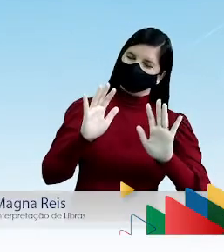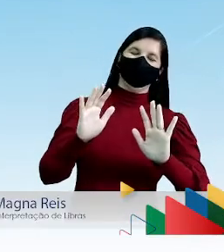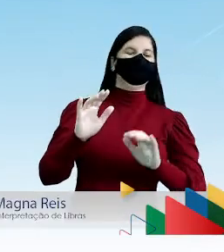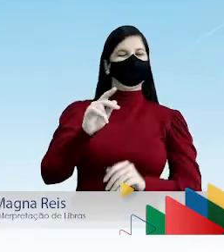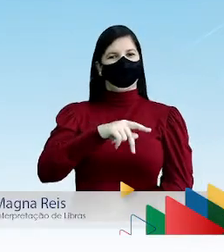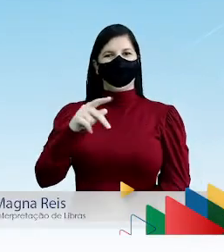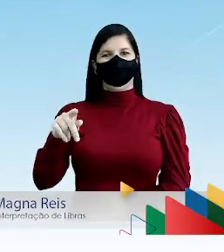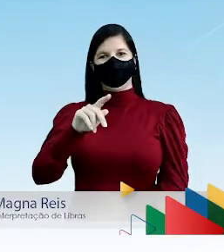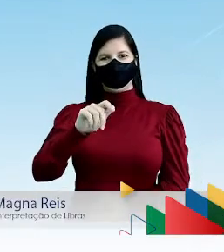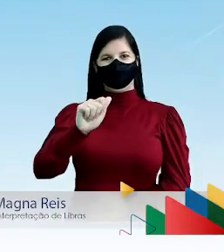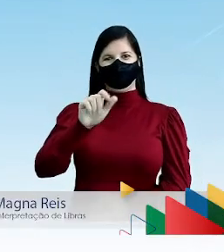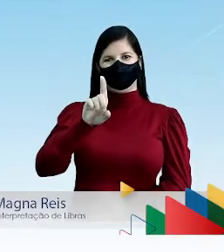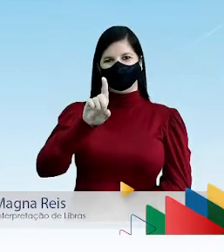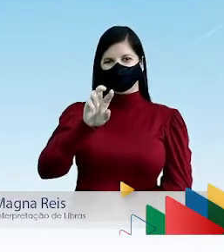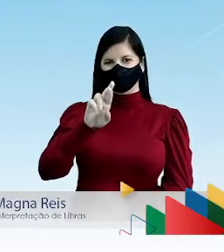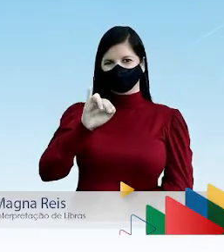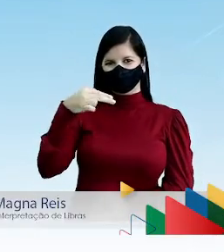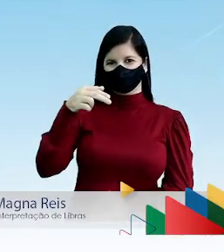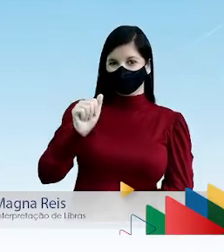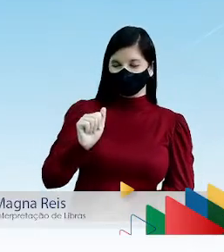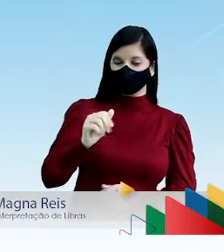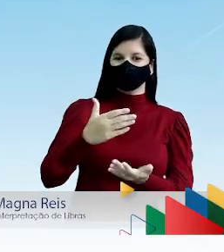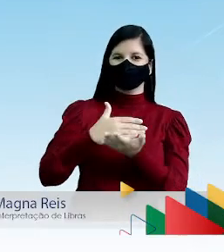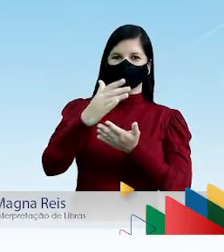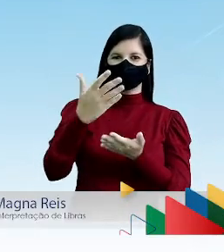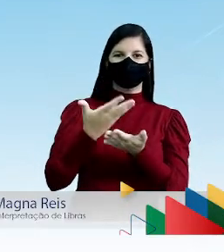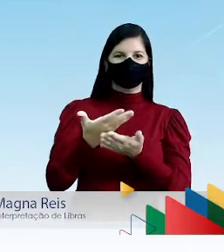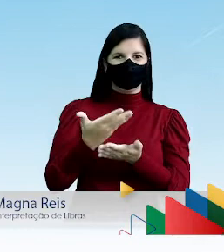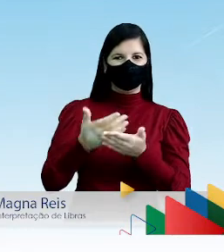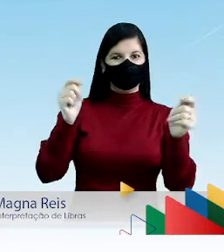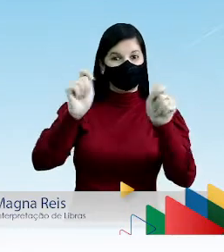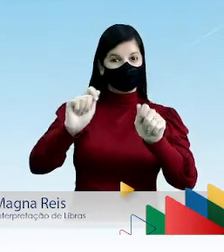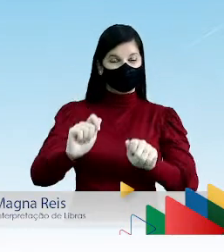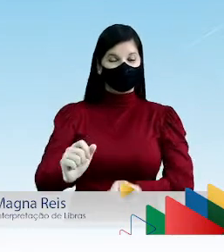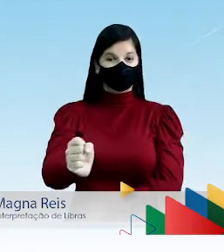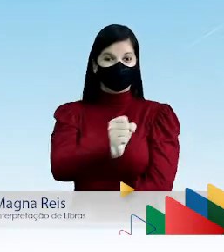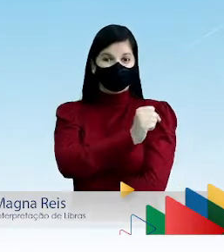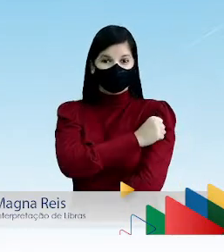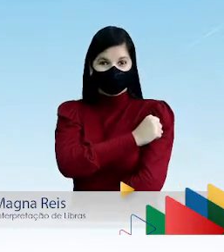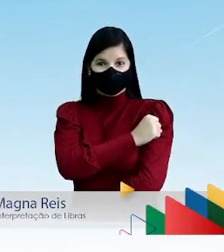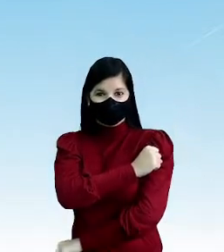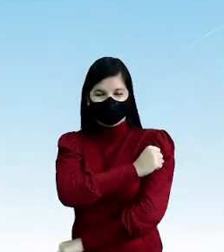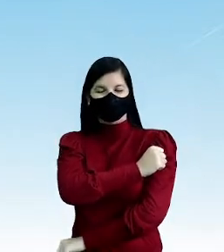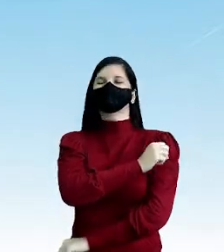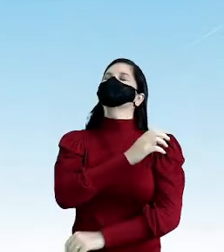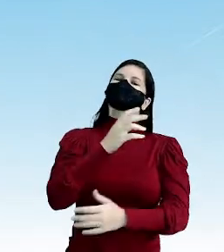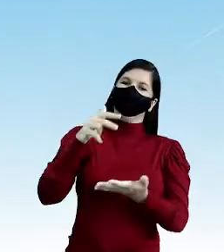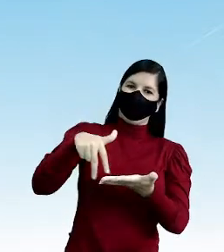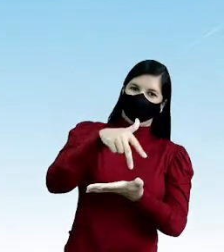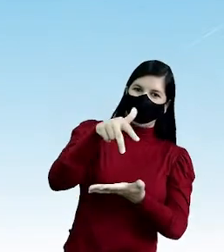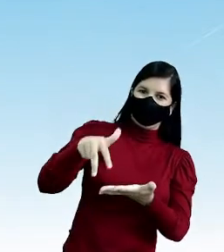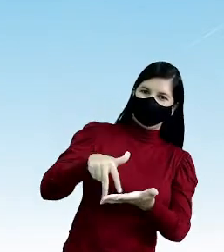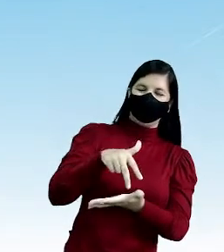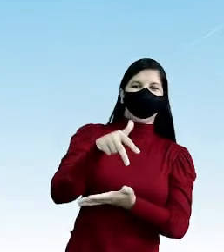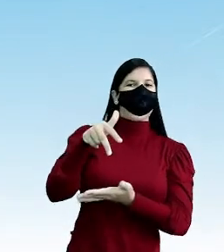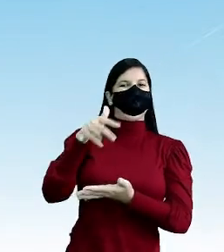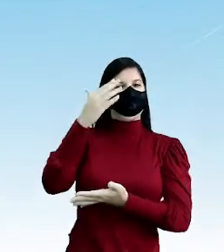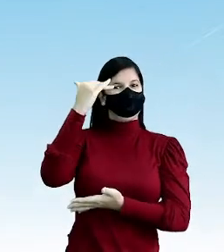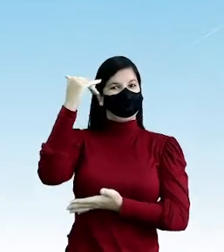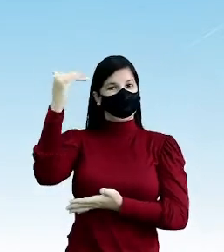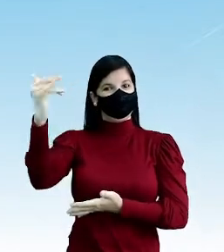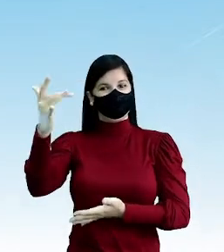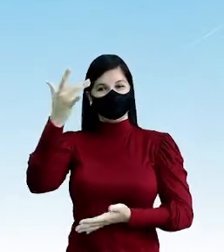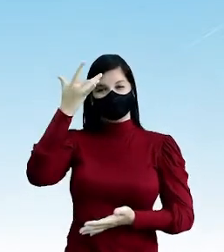Eu sou a professora Adriana Freitas, estamos começando mais uma aula de arte para os 8º anos, Danças populares, consciência e